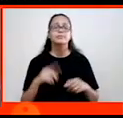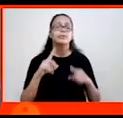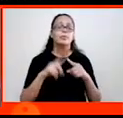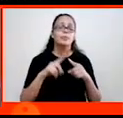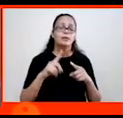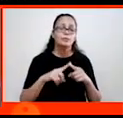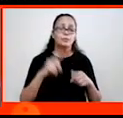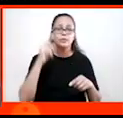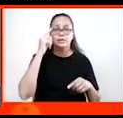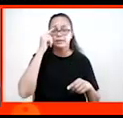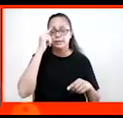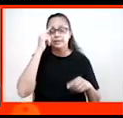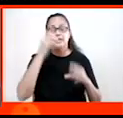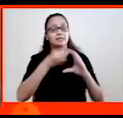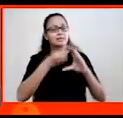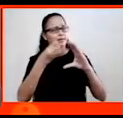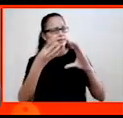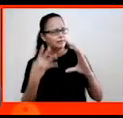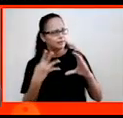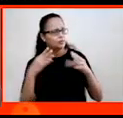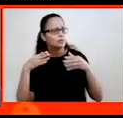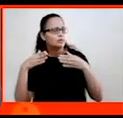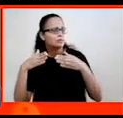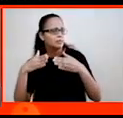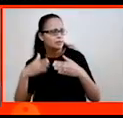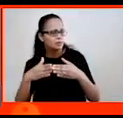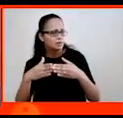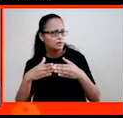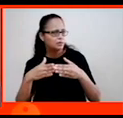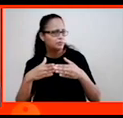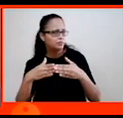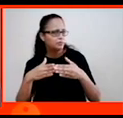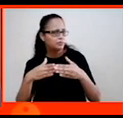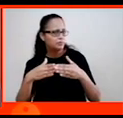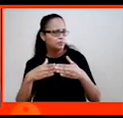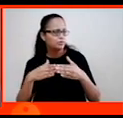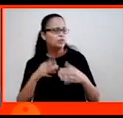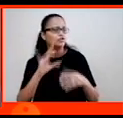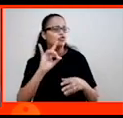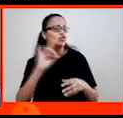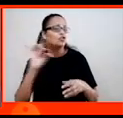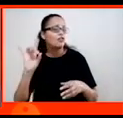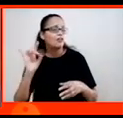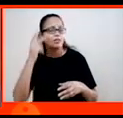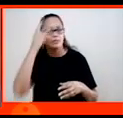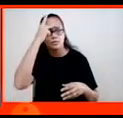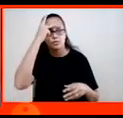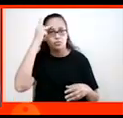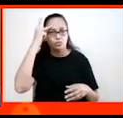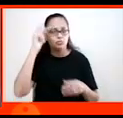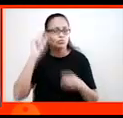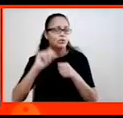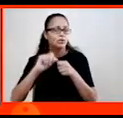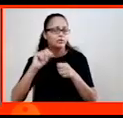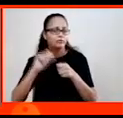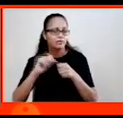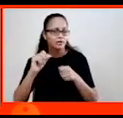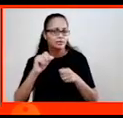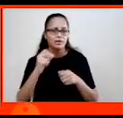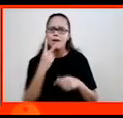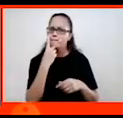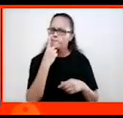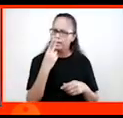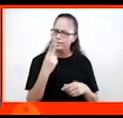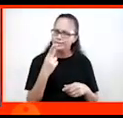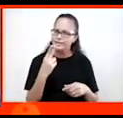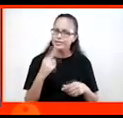ele guarda as características específicas, né, de quem produziu, a habilidade de cada pessoa para confeccionar aquele produto. Então eles são muito parecidos,